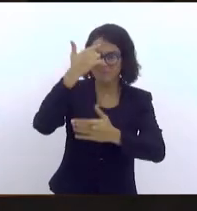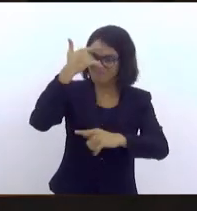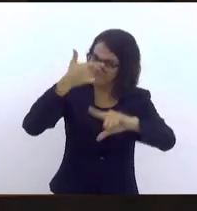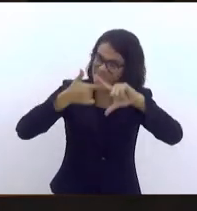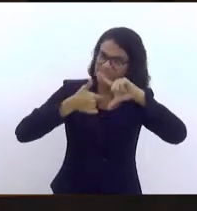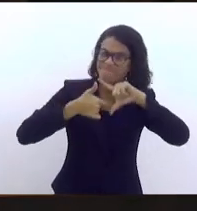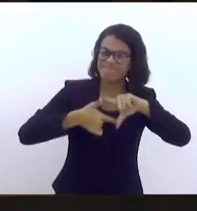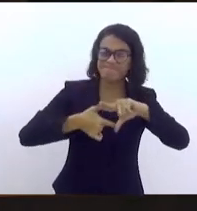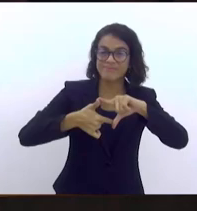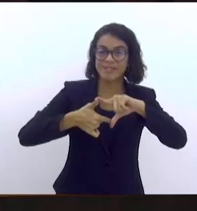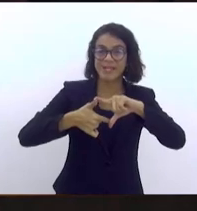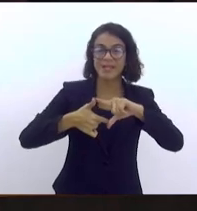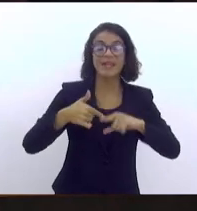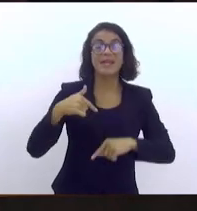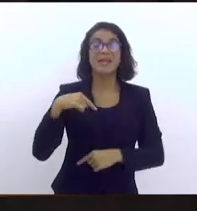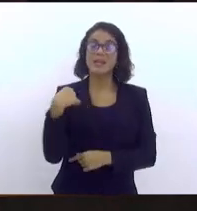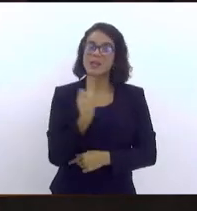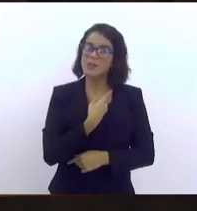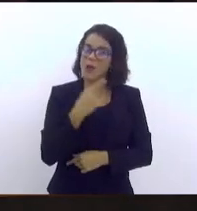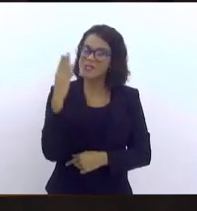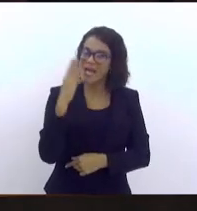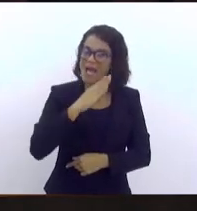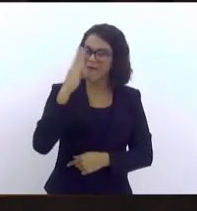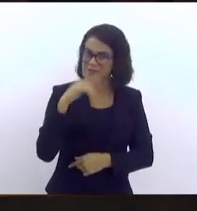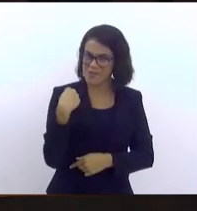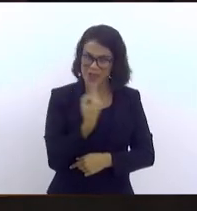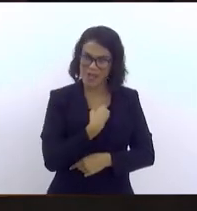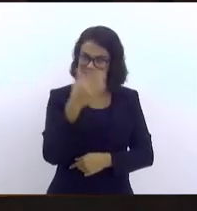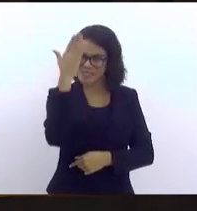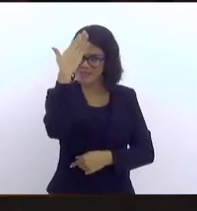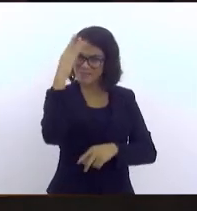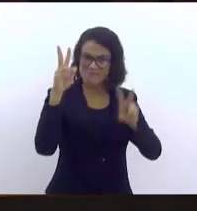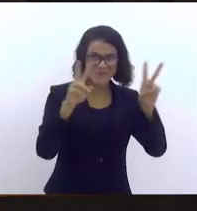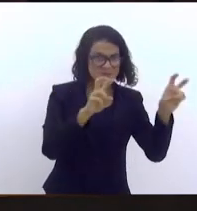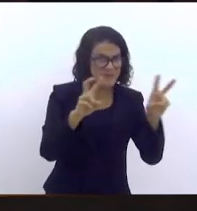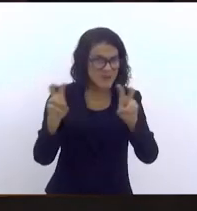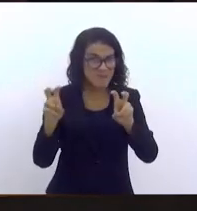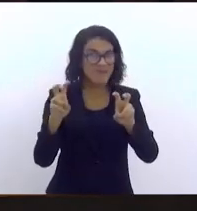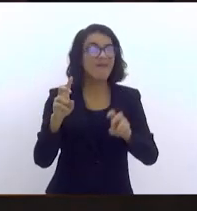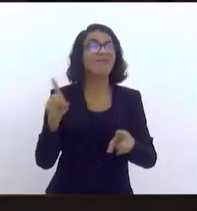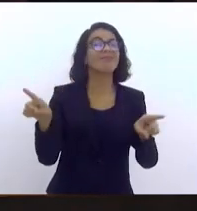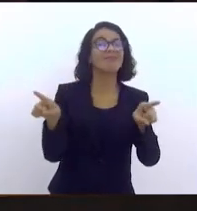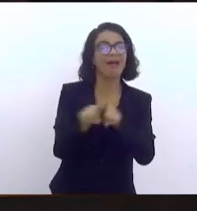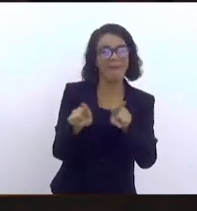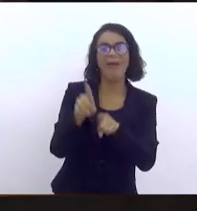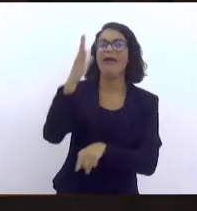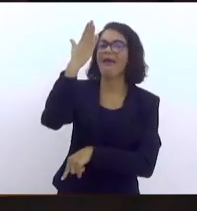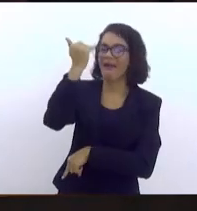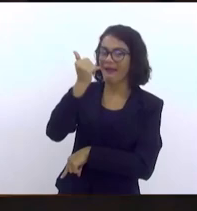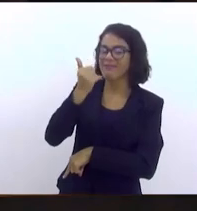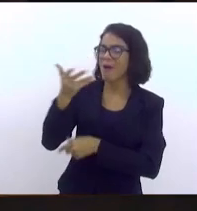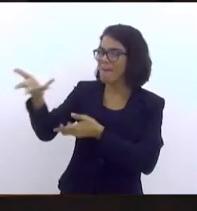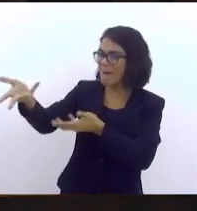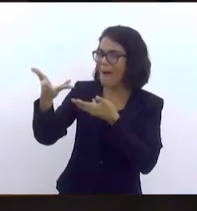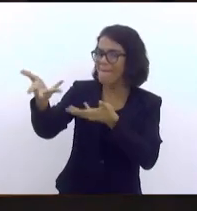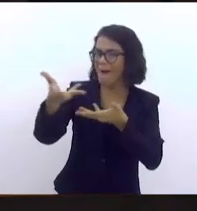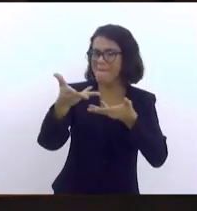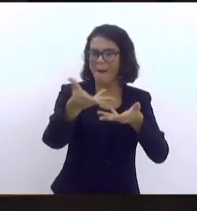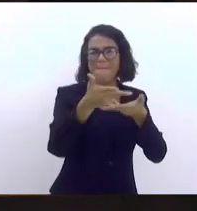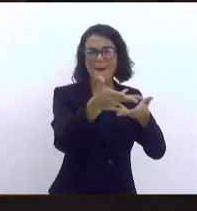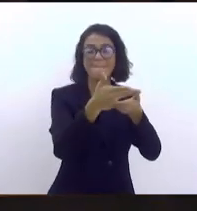e a gente se apressou em dizer o seguinte não somos nós que sabemos sobre isso nós também sabemos então fomos buscar colegas